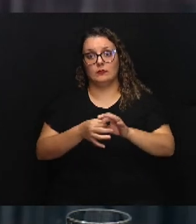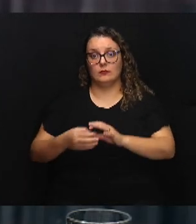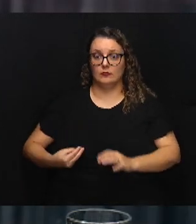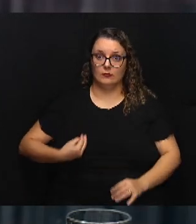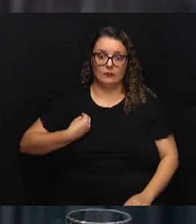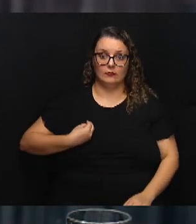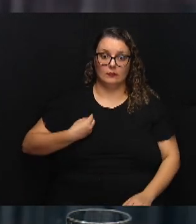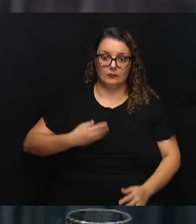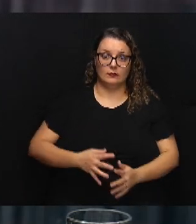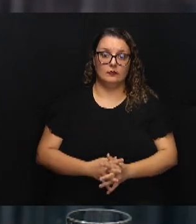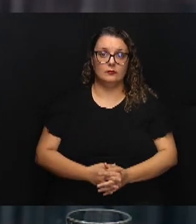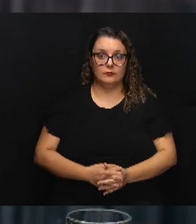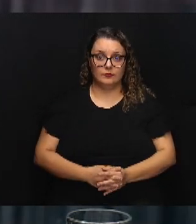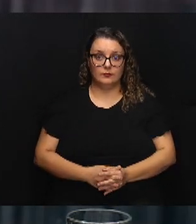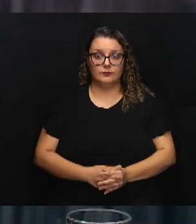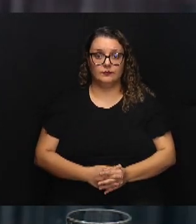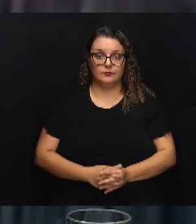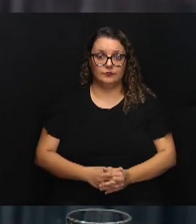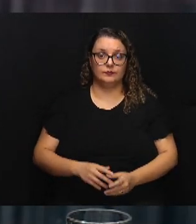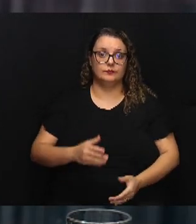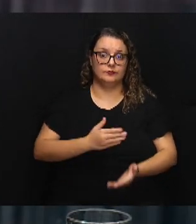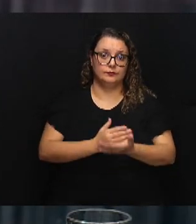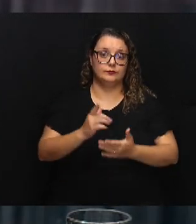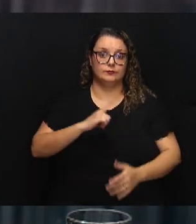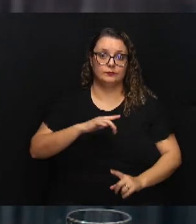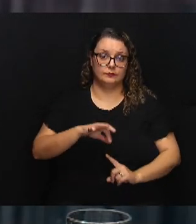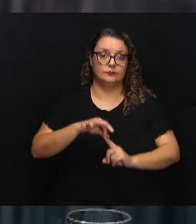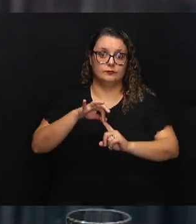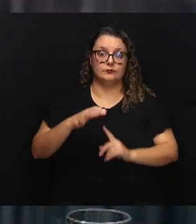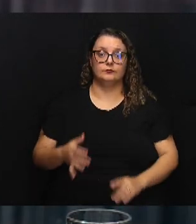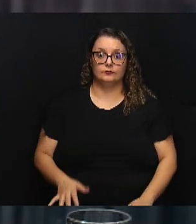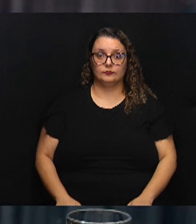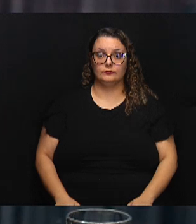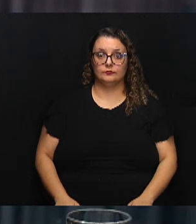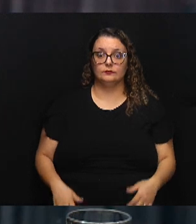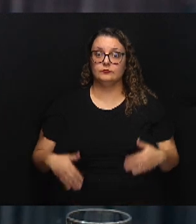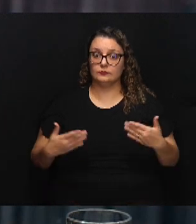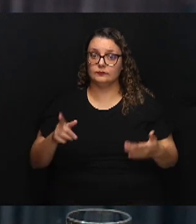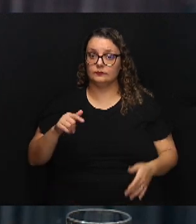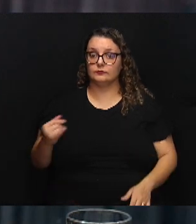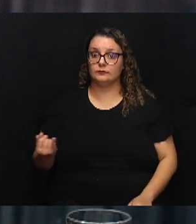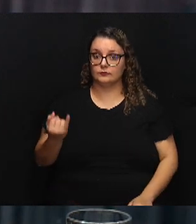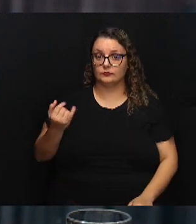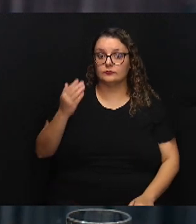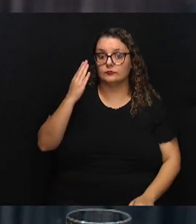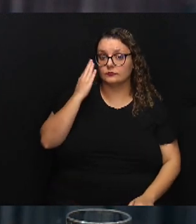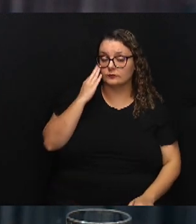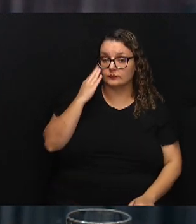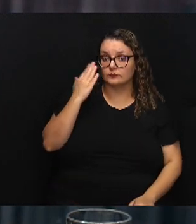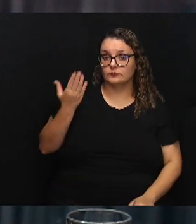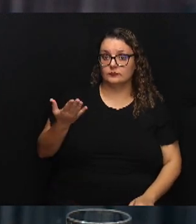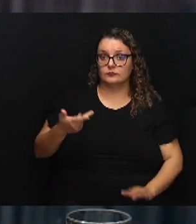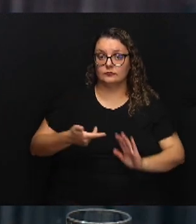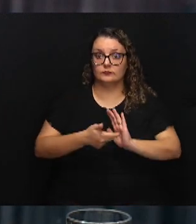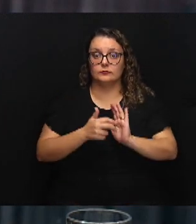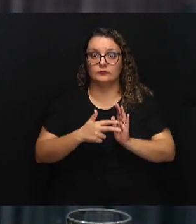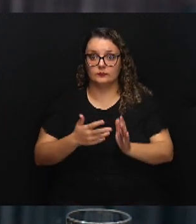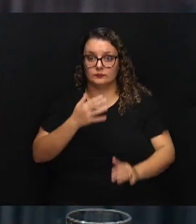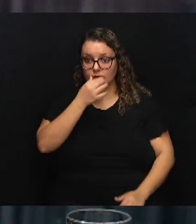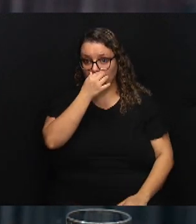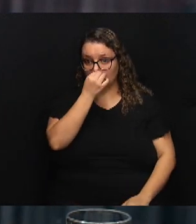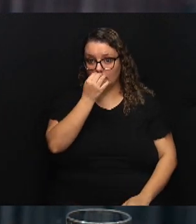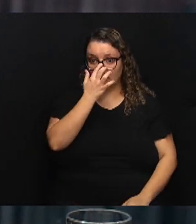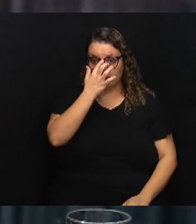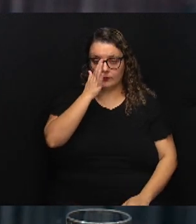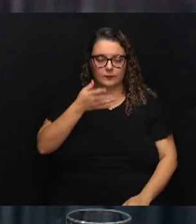vida, você passa a ter prioridades, né? Então é muito importante entender nesse sentido, e já era uma